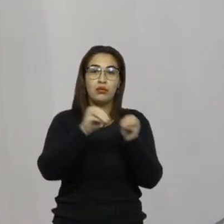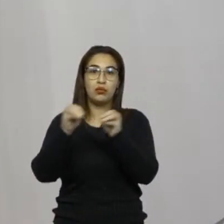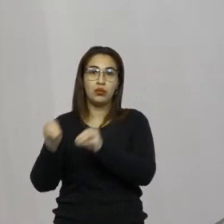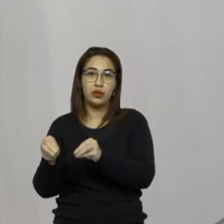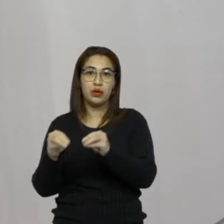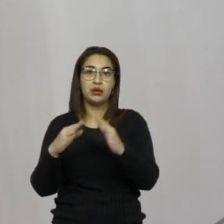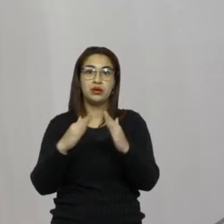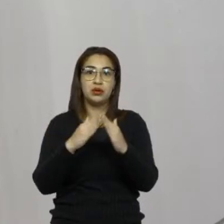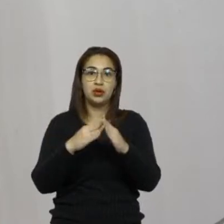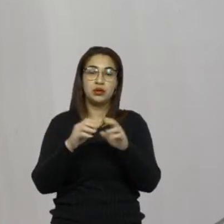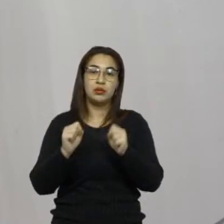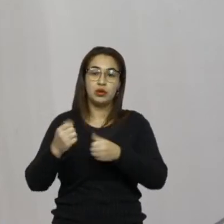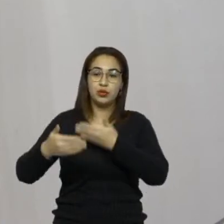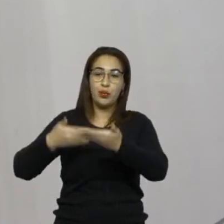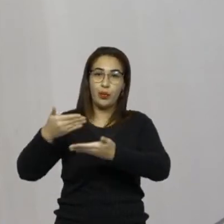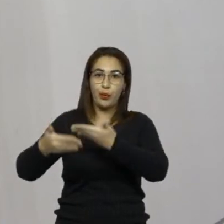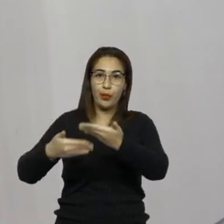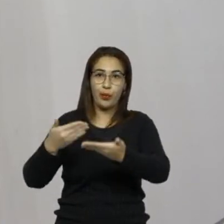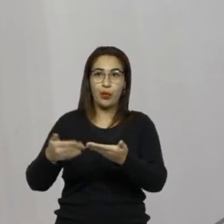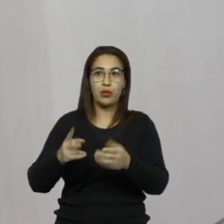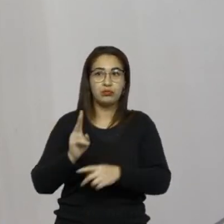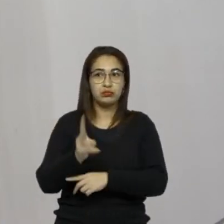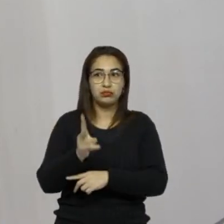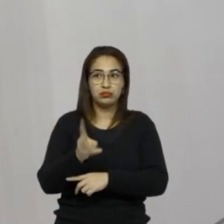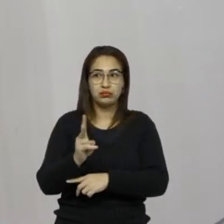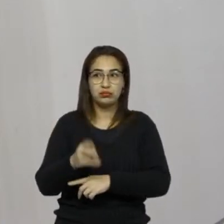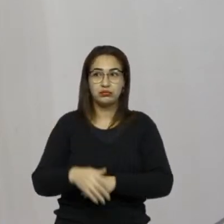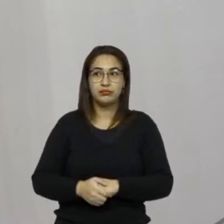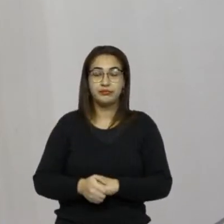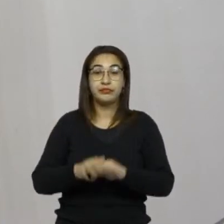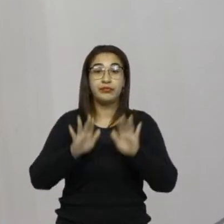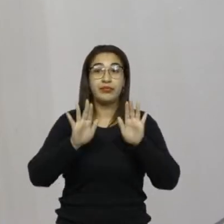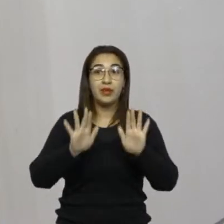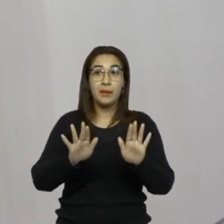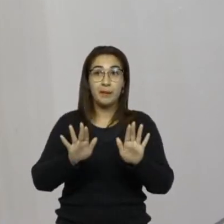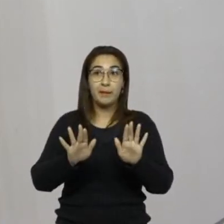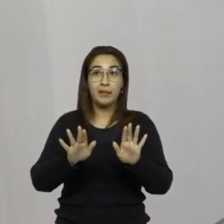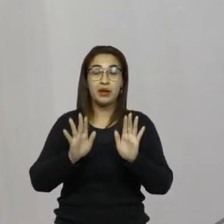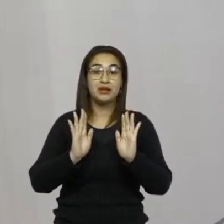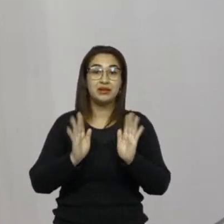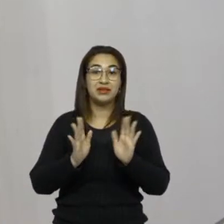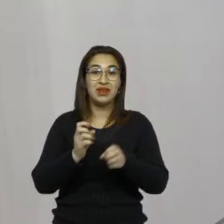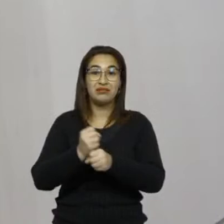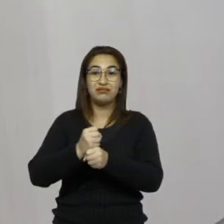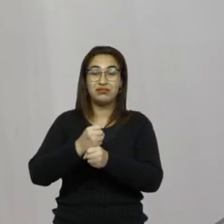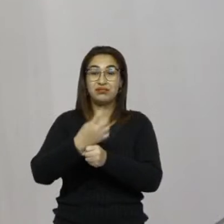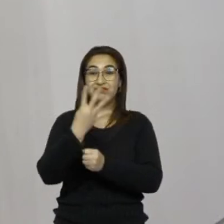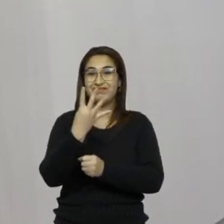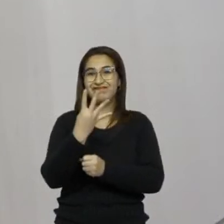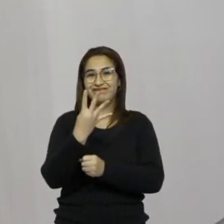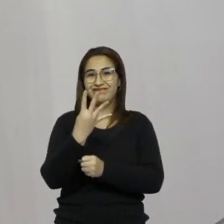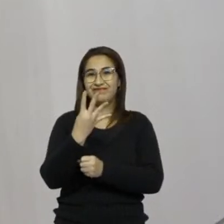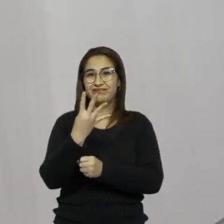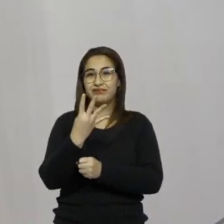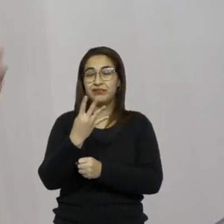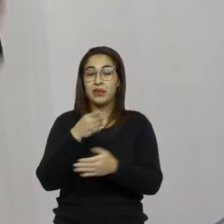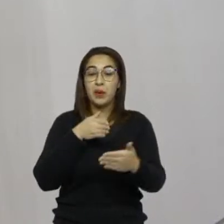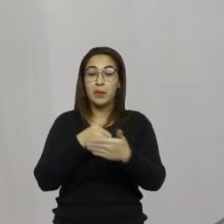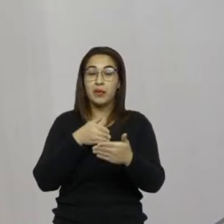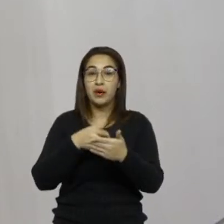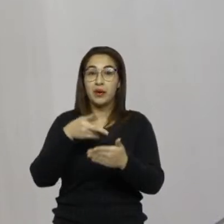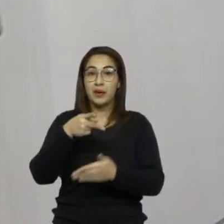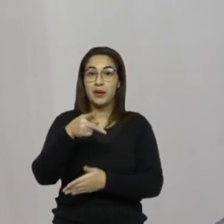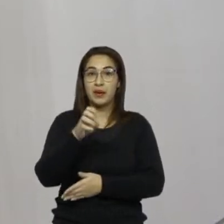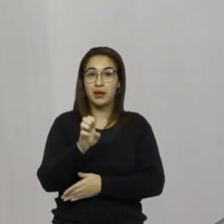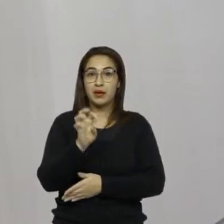seguir. Mas isso já está há 4 anos. A barragem de Petrolândia, a mesma